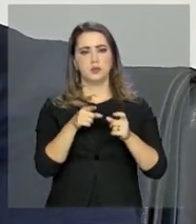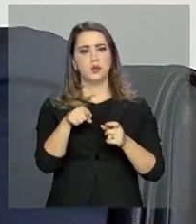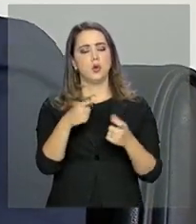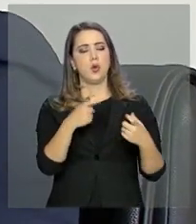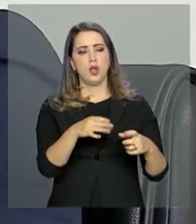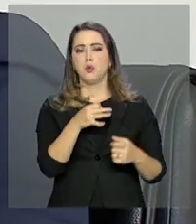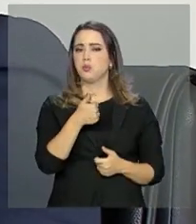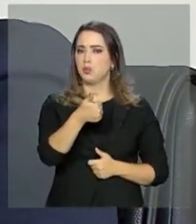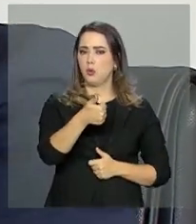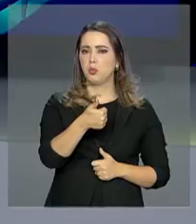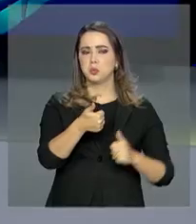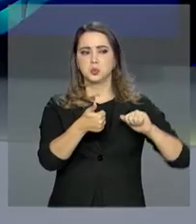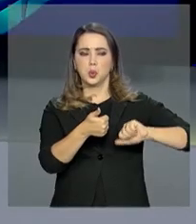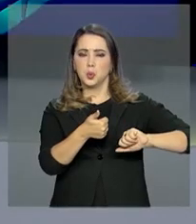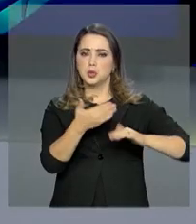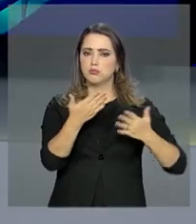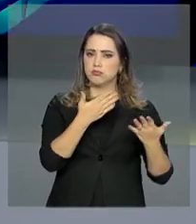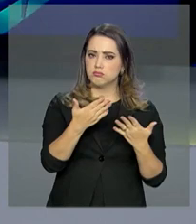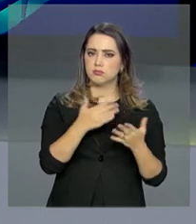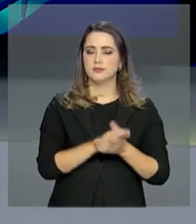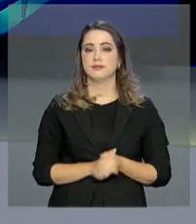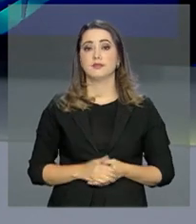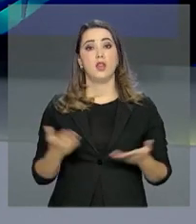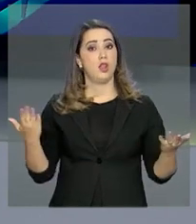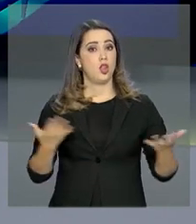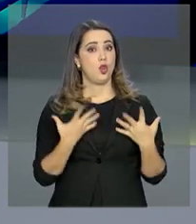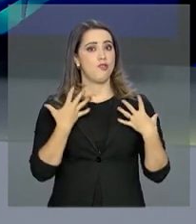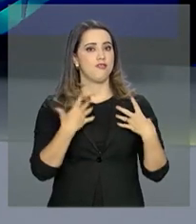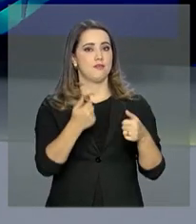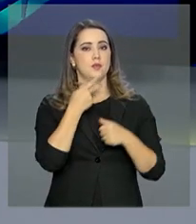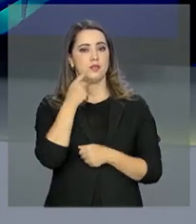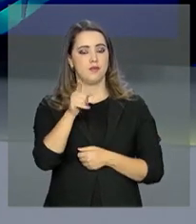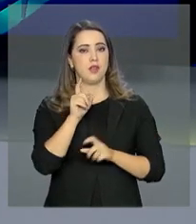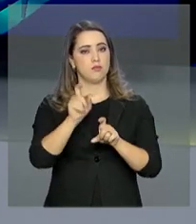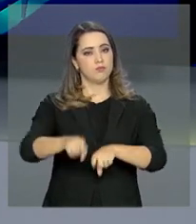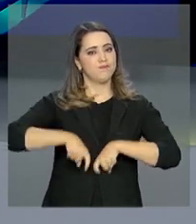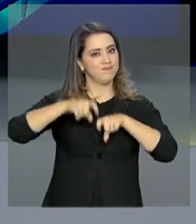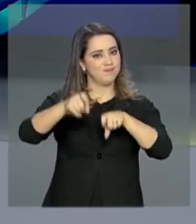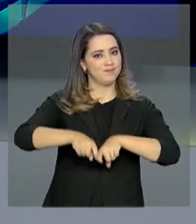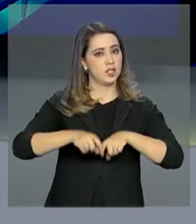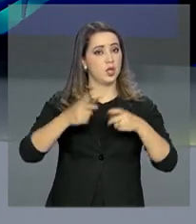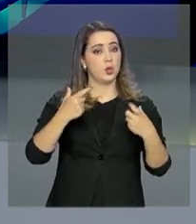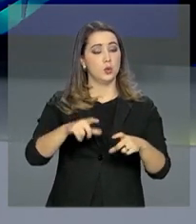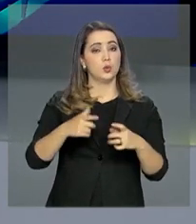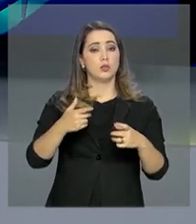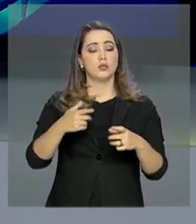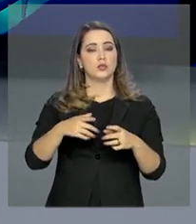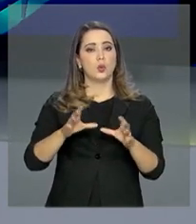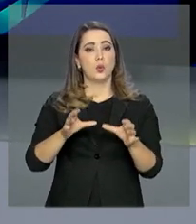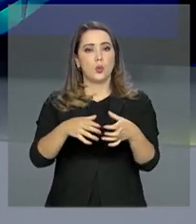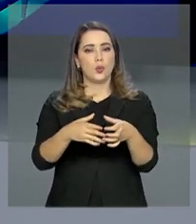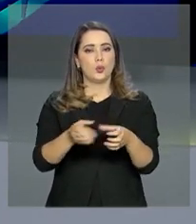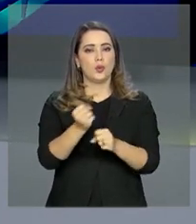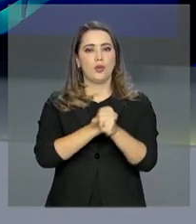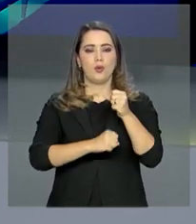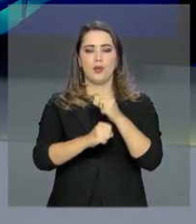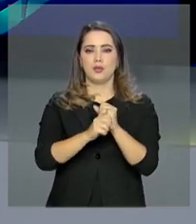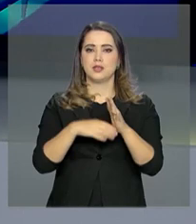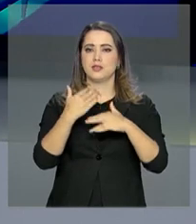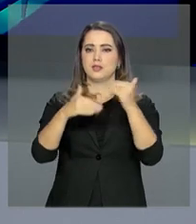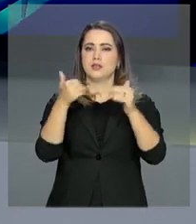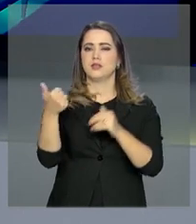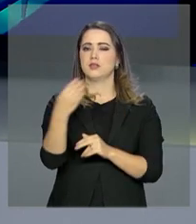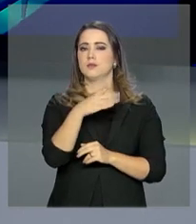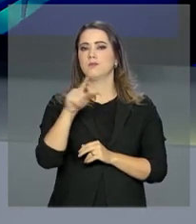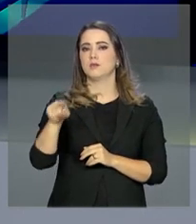acertando onde ele vai arrancar e agora vamos falar sobre agropecuária setor que no ano passado cresceu 14 6 por cento